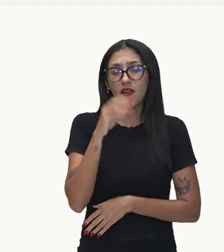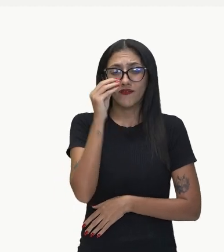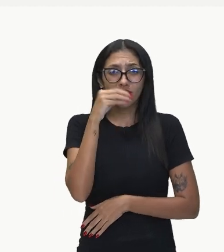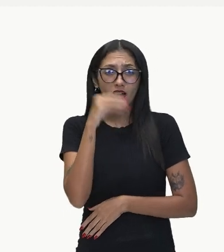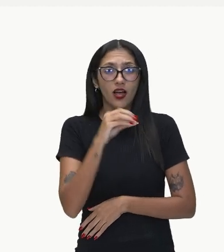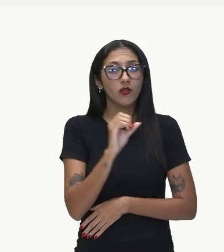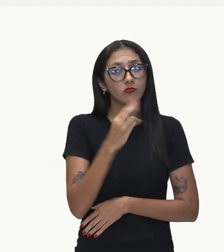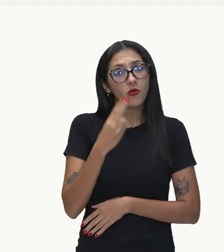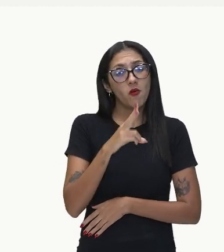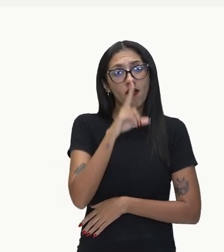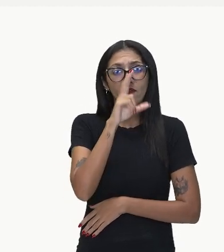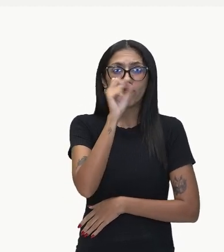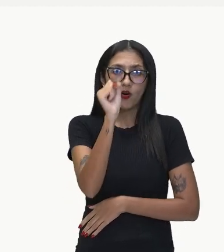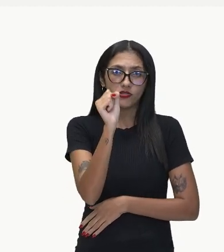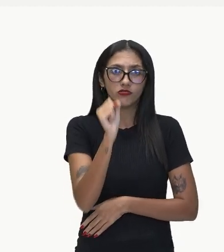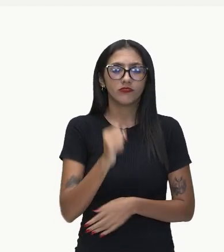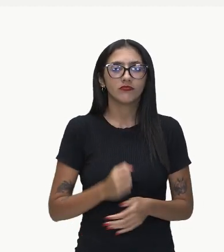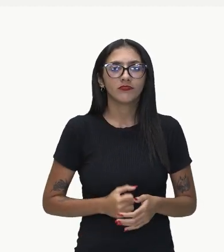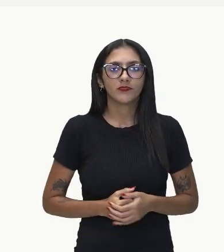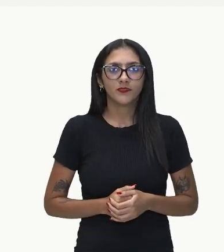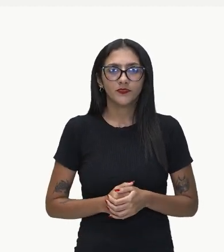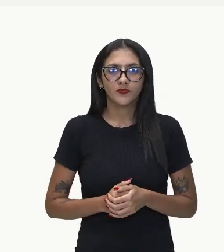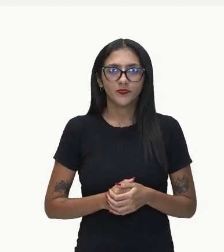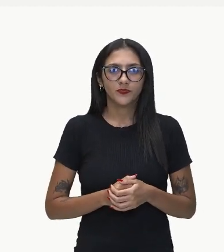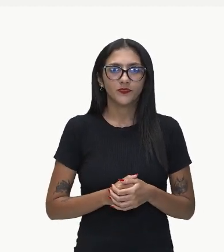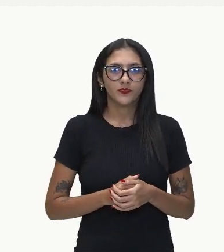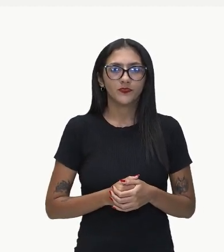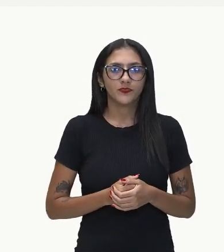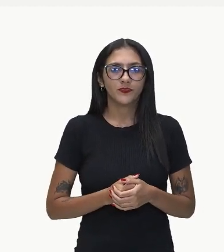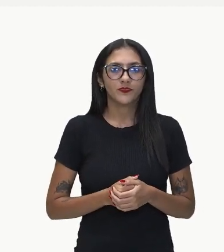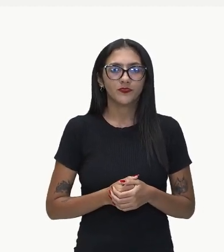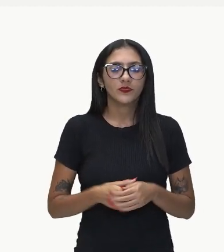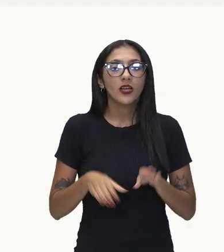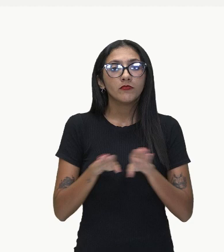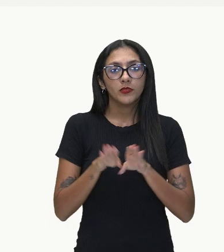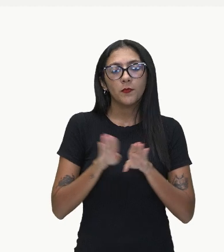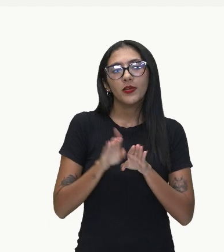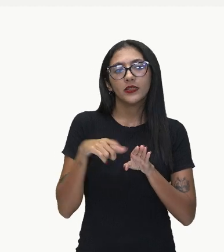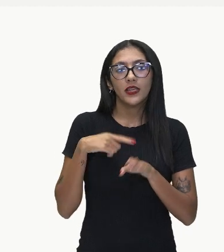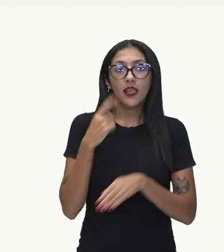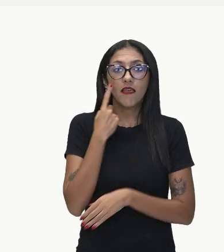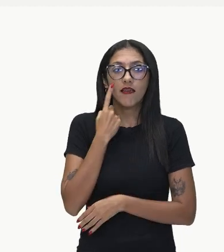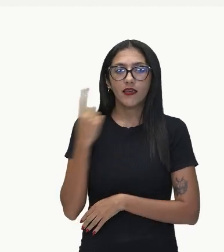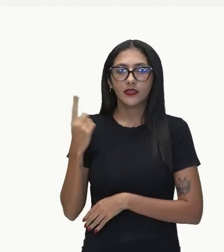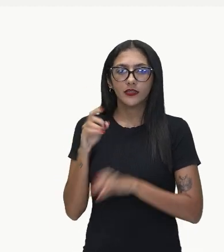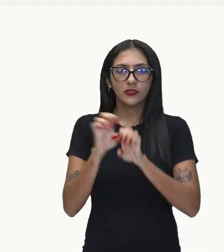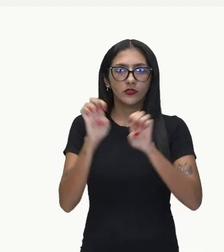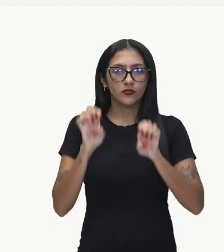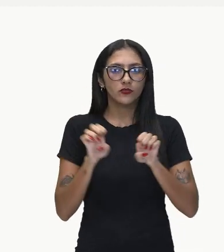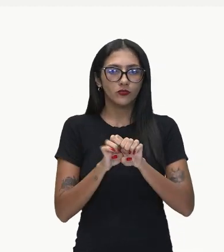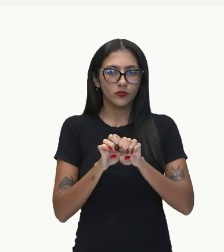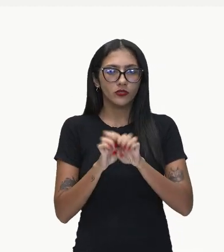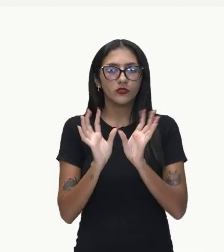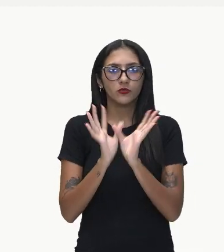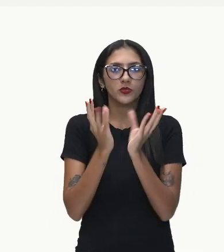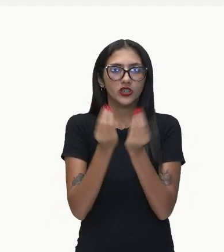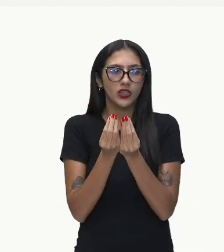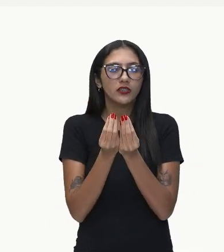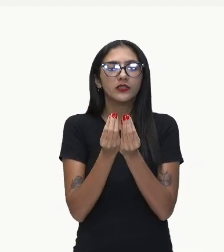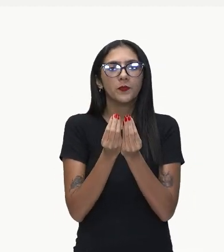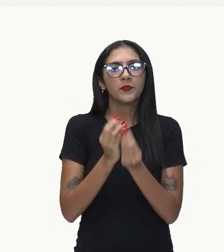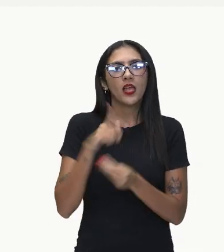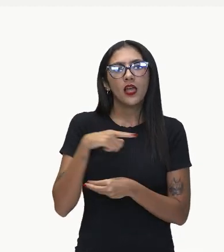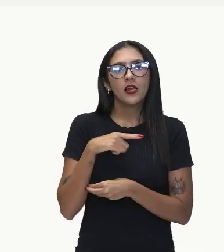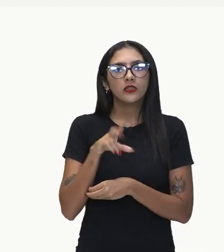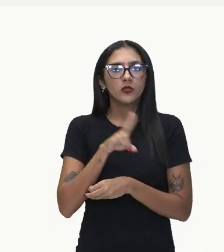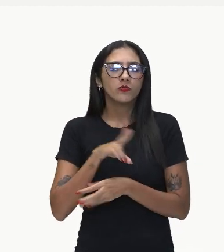E aí eu tenho o óleo da canela. O óleo da canela, gente, ele tem